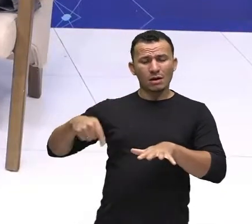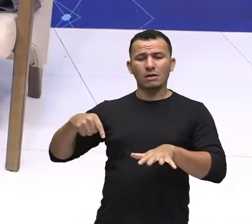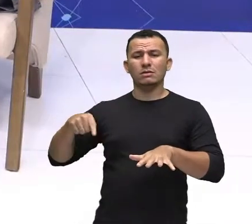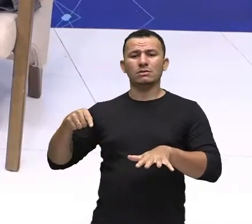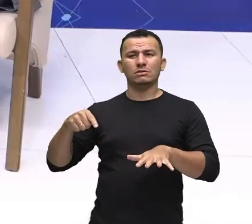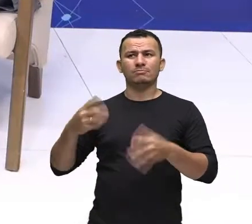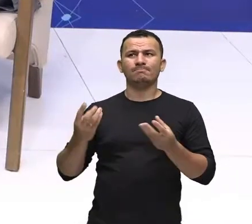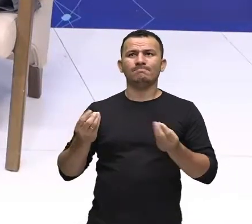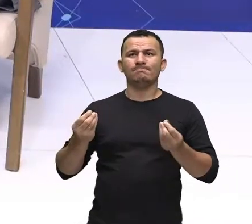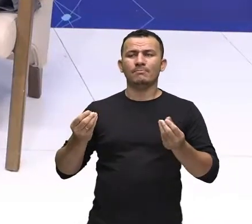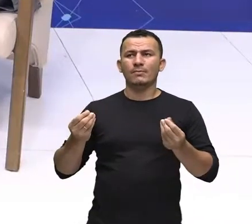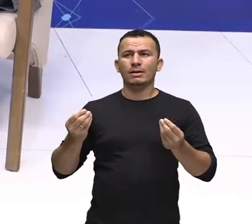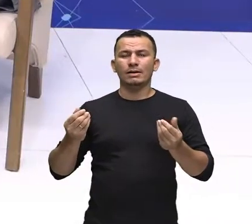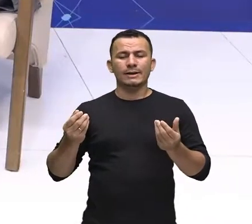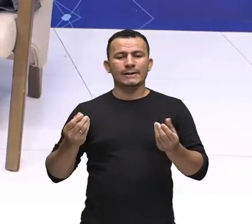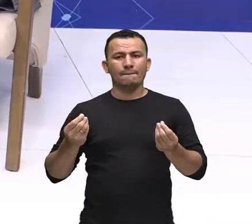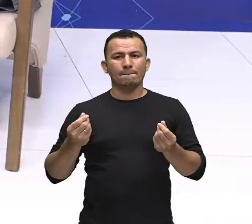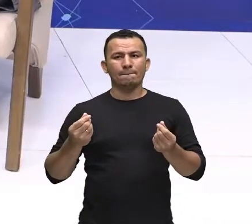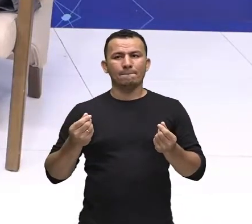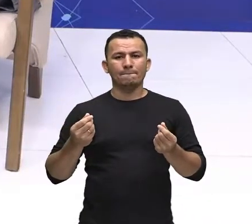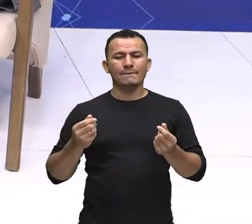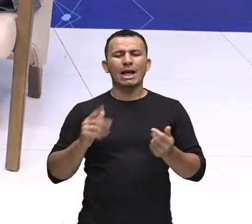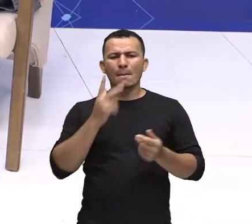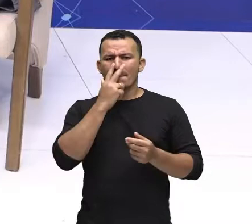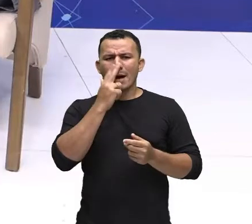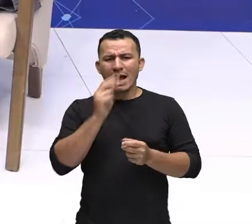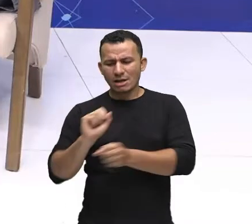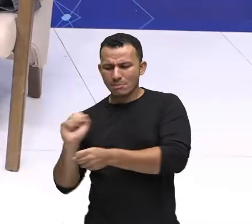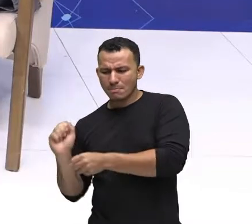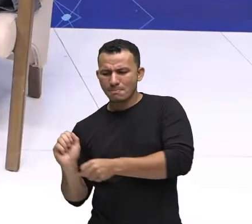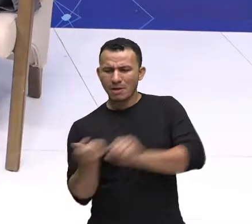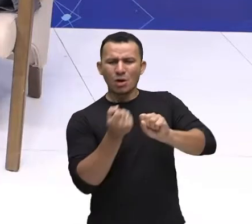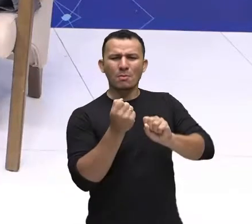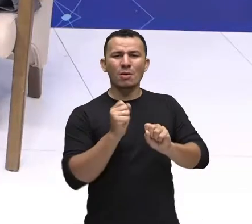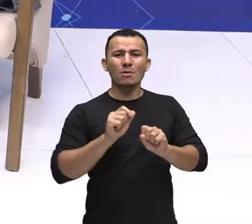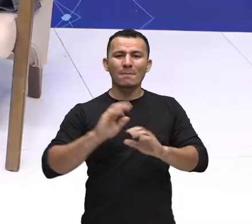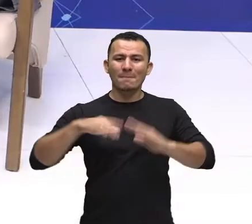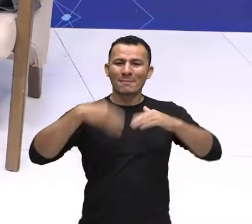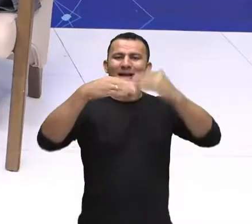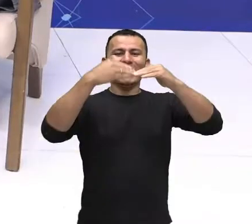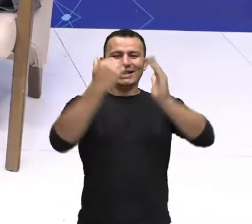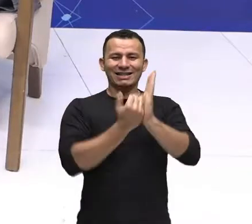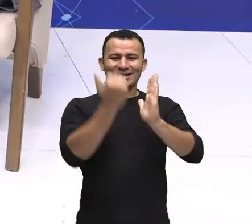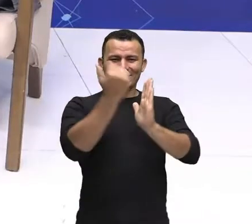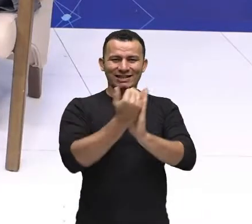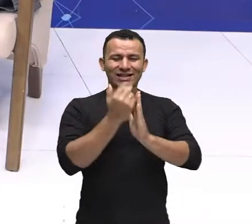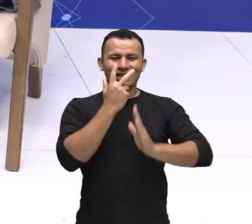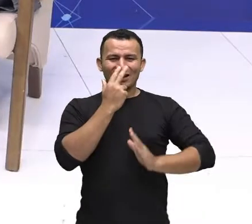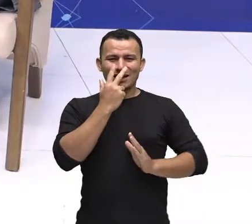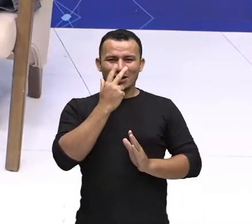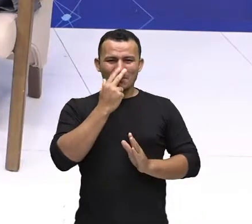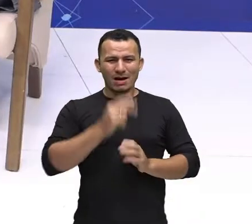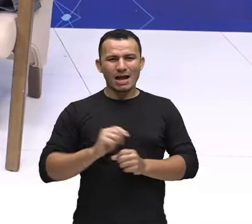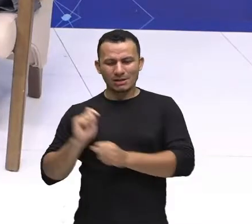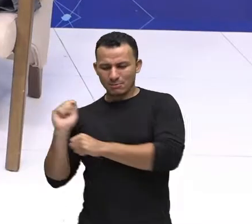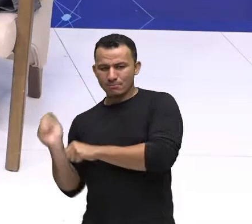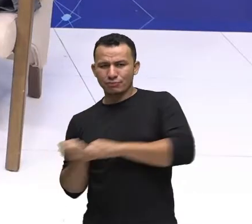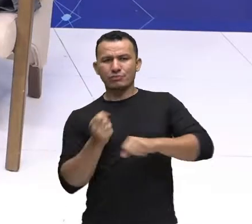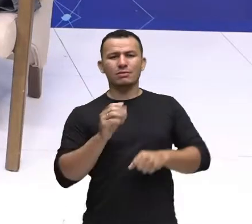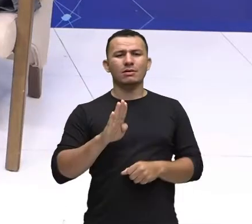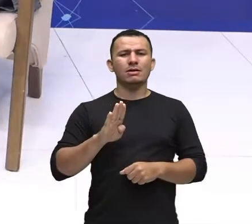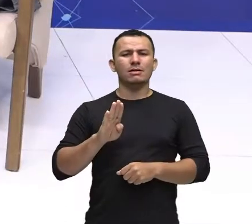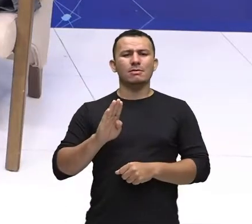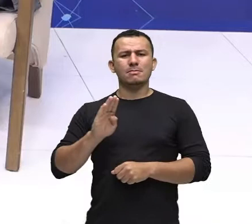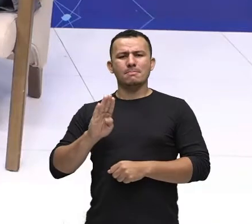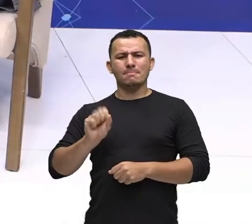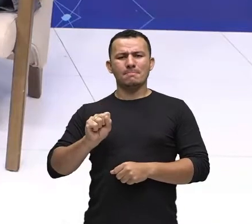vou colocar assim, é um tacobol mais evoluído, né? Muito próximo ali do beisebol. E o Brasil